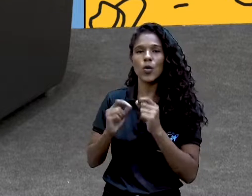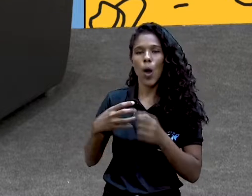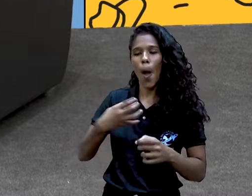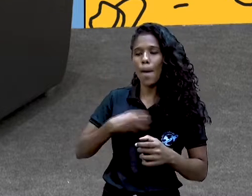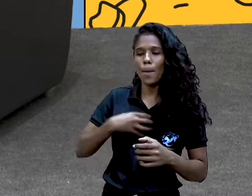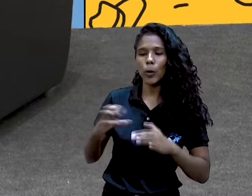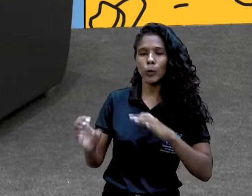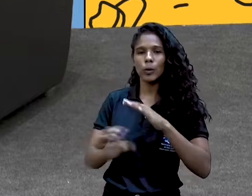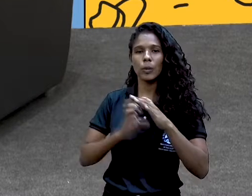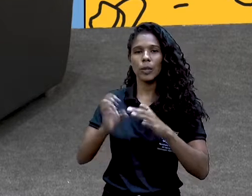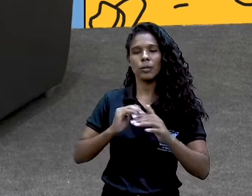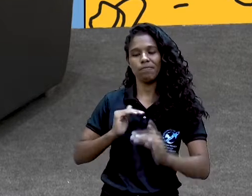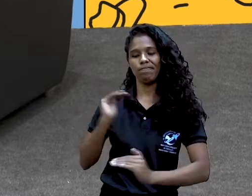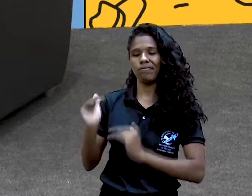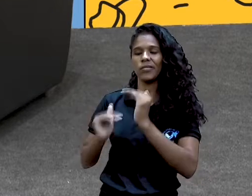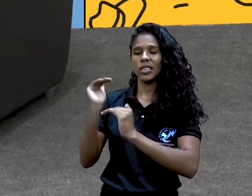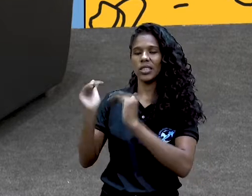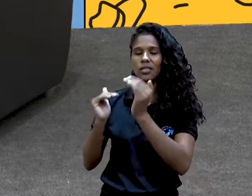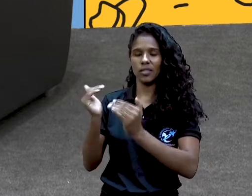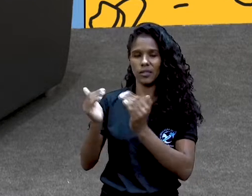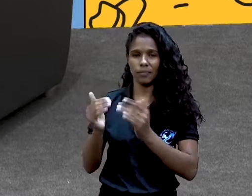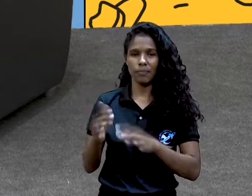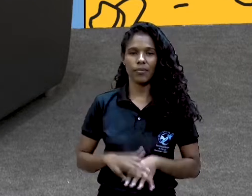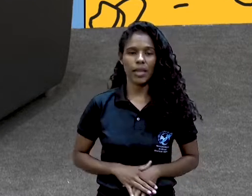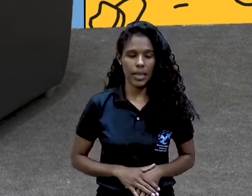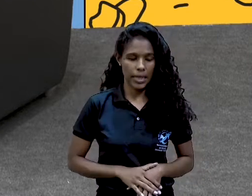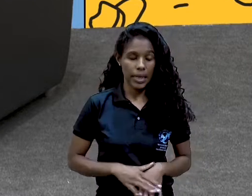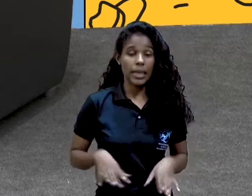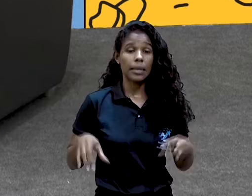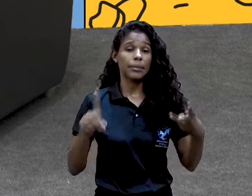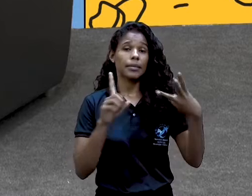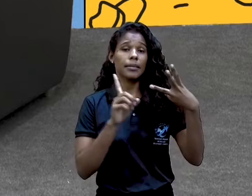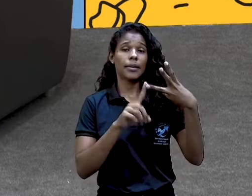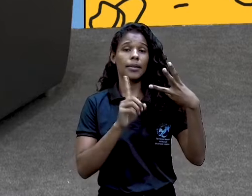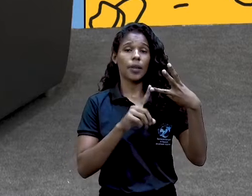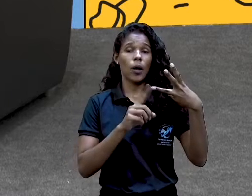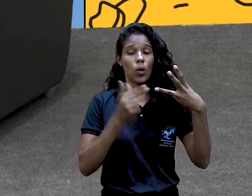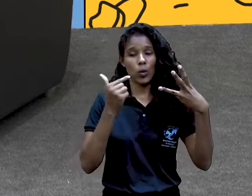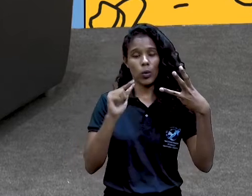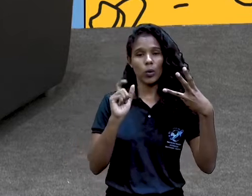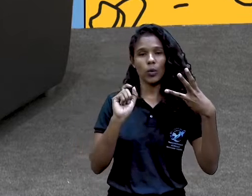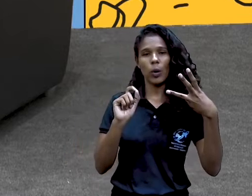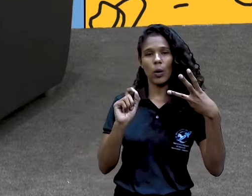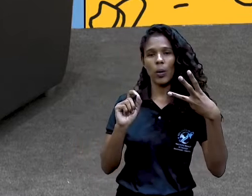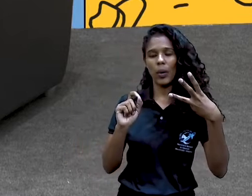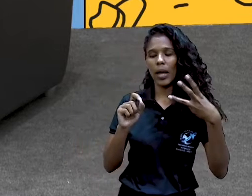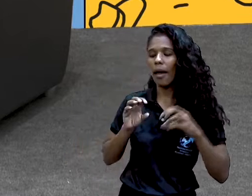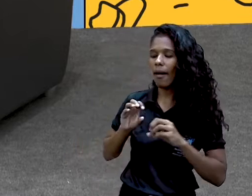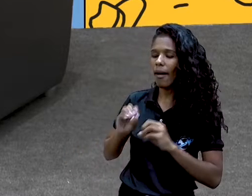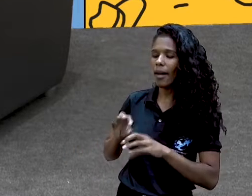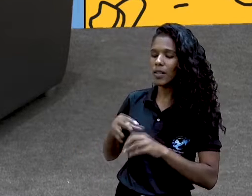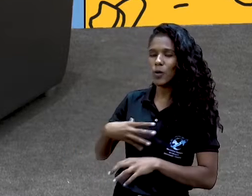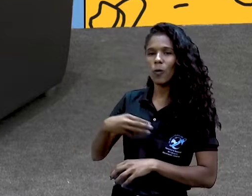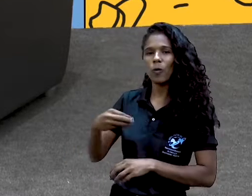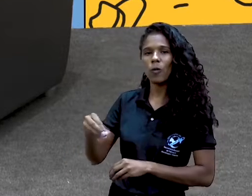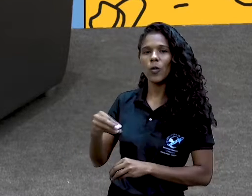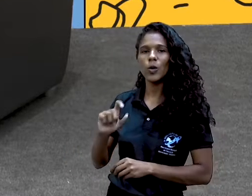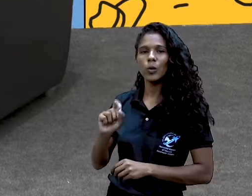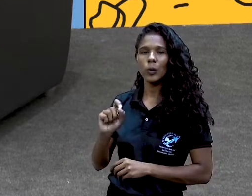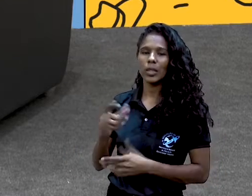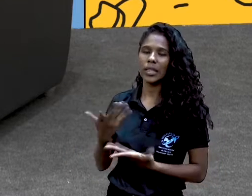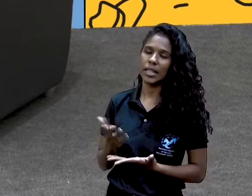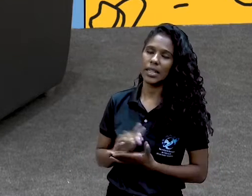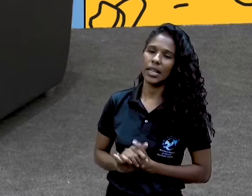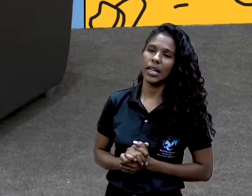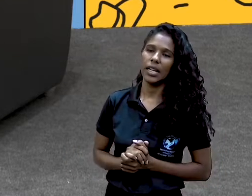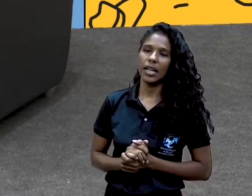planejamento. Você ensinar o seu filho a planejar pequenas coisas. Vamos, por exemplo, planejar fazer um bolo. Como que é? Qual